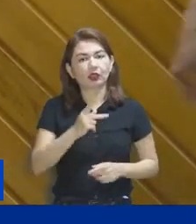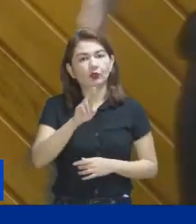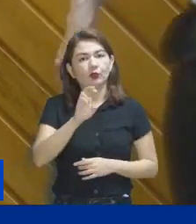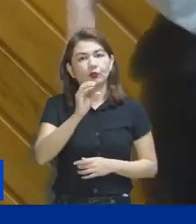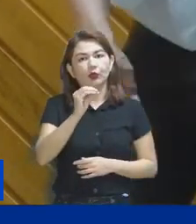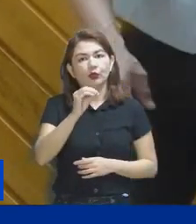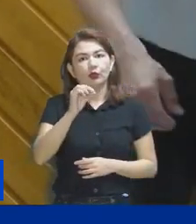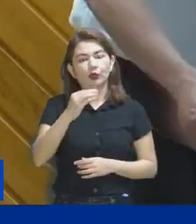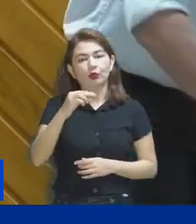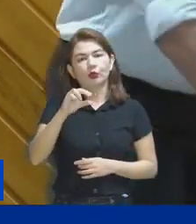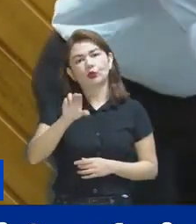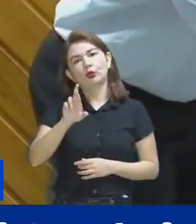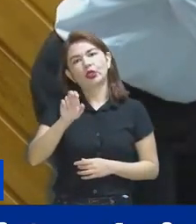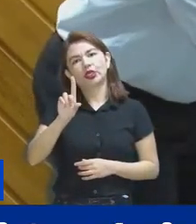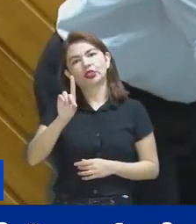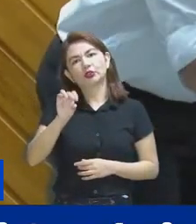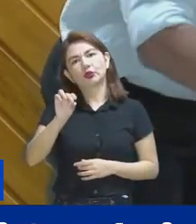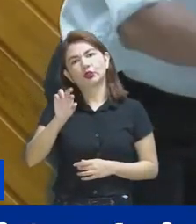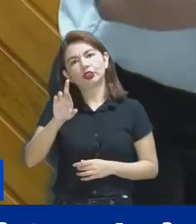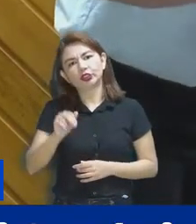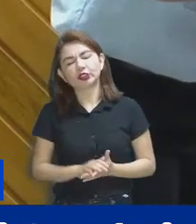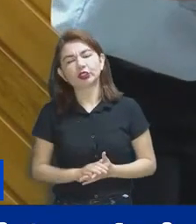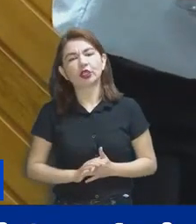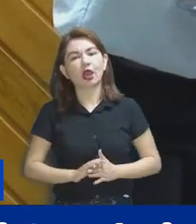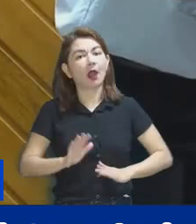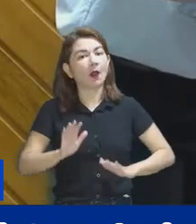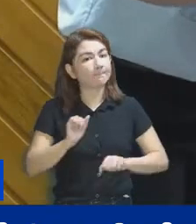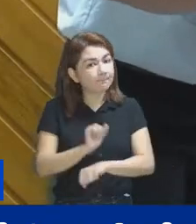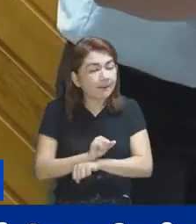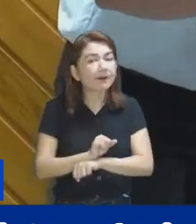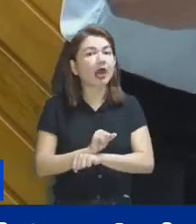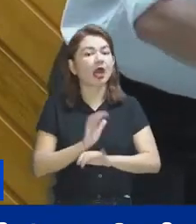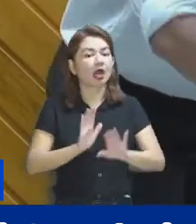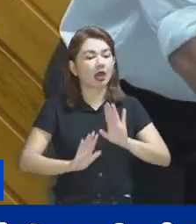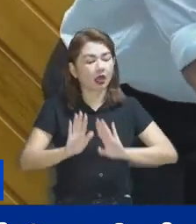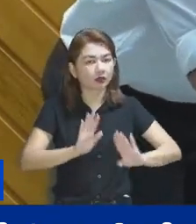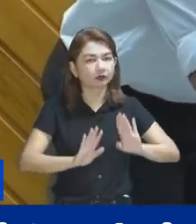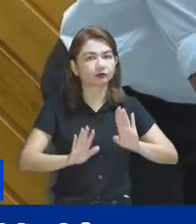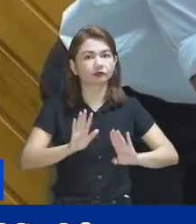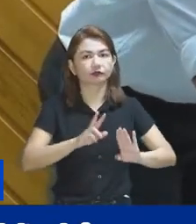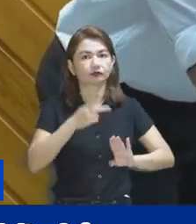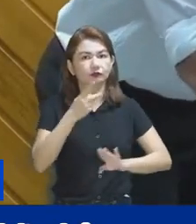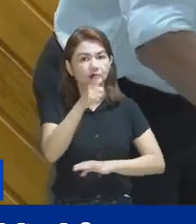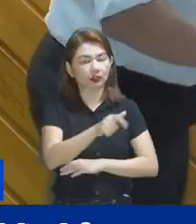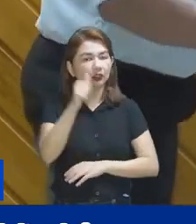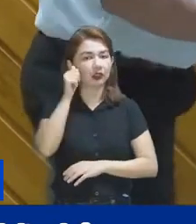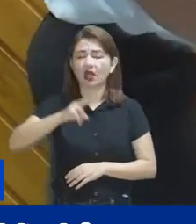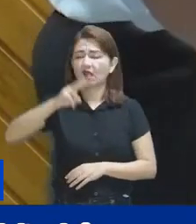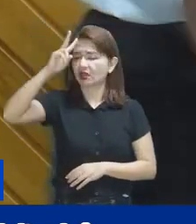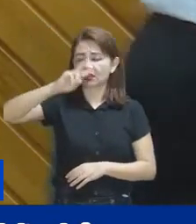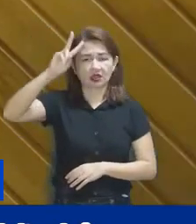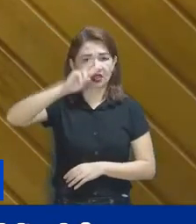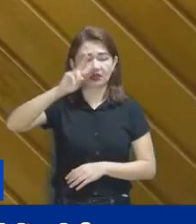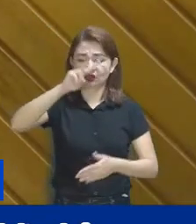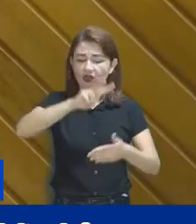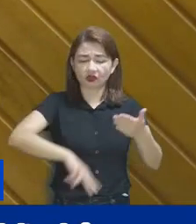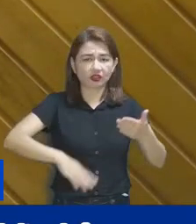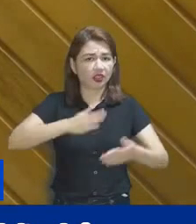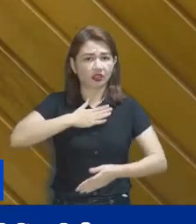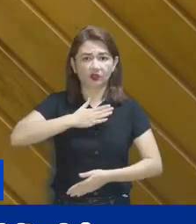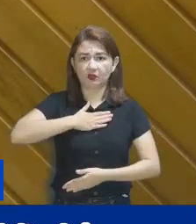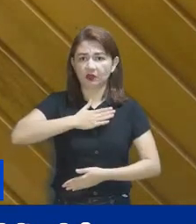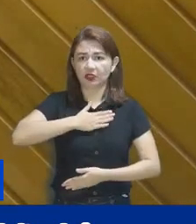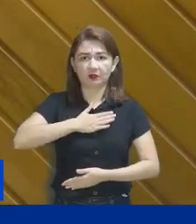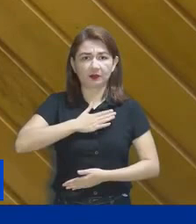Pois bem, ela reforçou novamente que não se lembrava de ter assinado e que não foi lido para ela o depoimento em